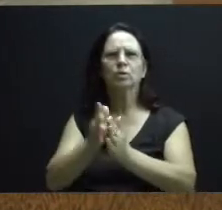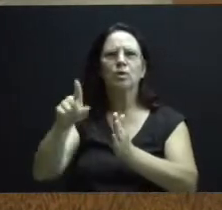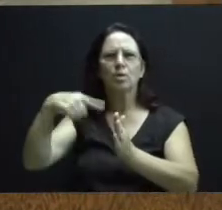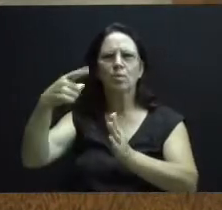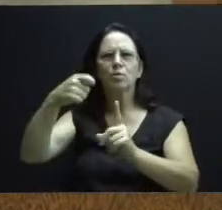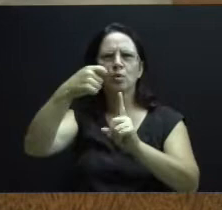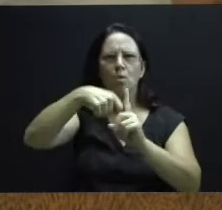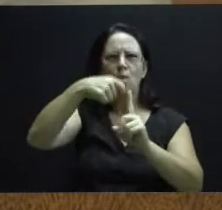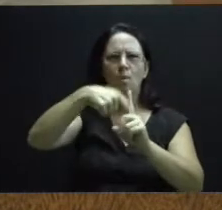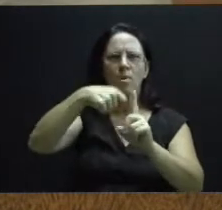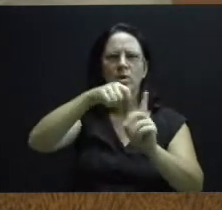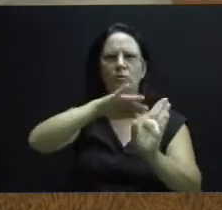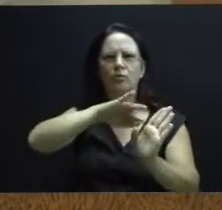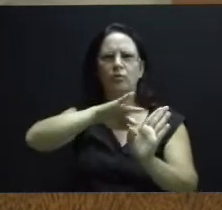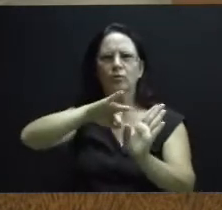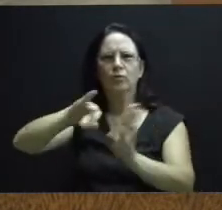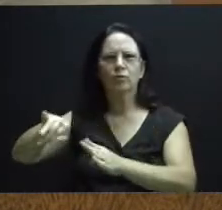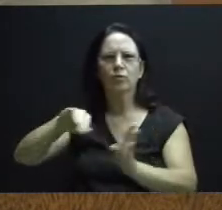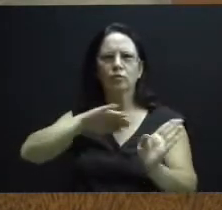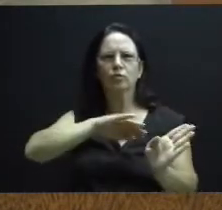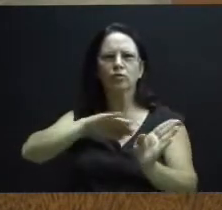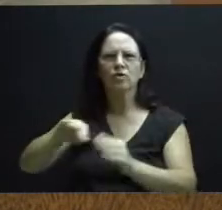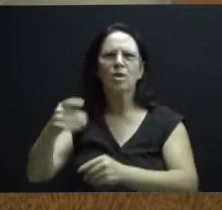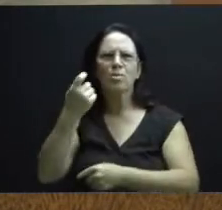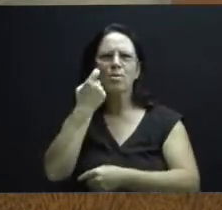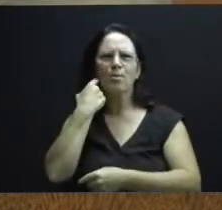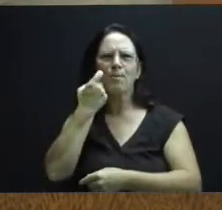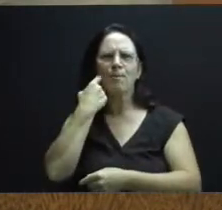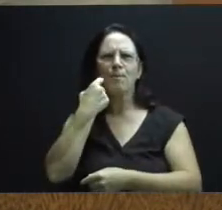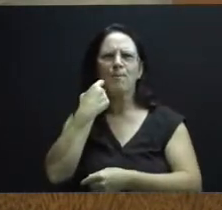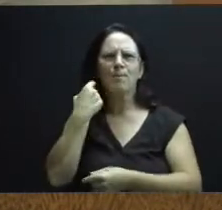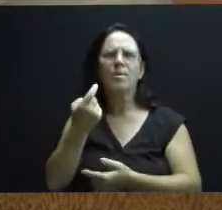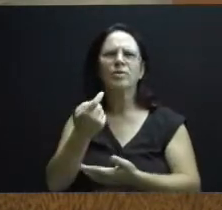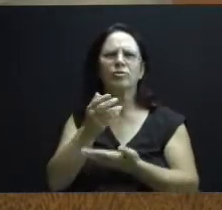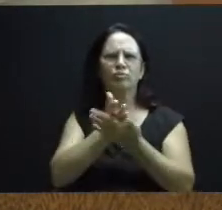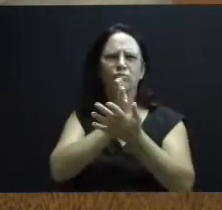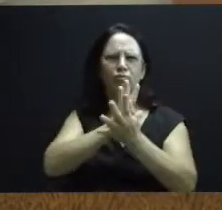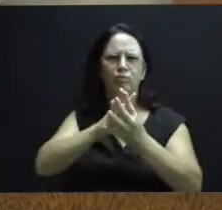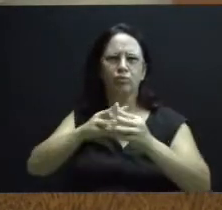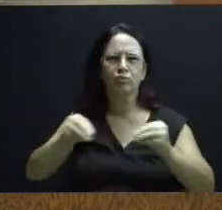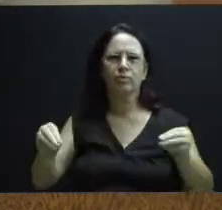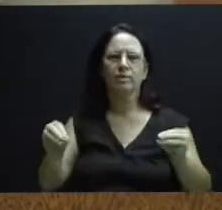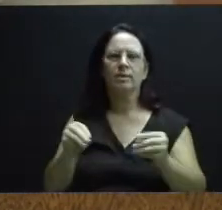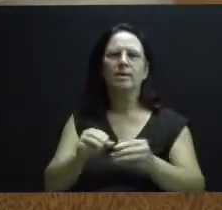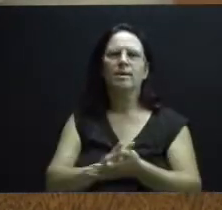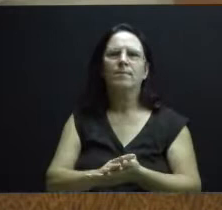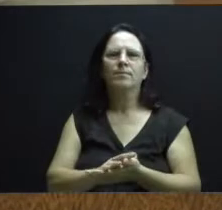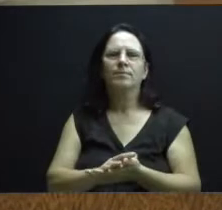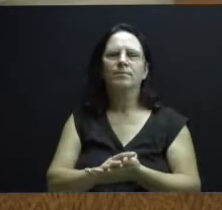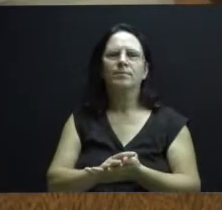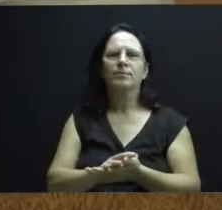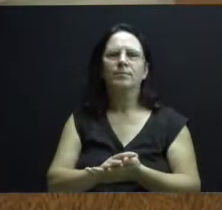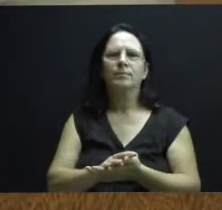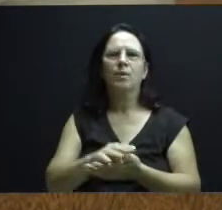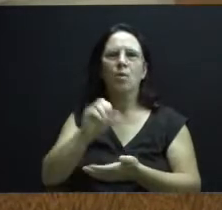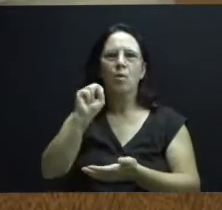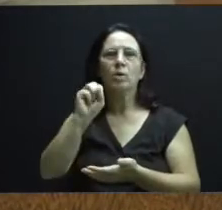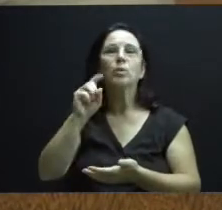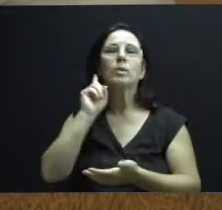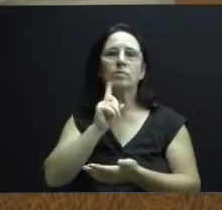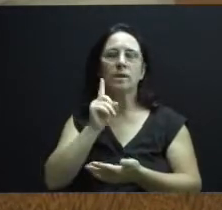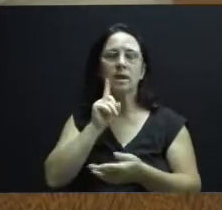retiradas 11 toneladas de peixes mortos 8 em minas em minas e três no espírito santo